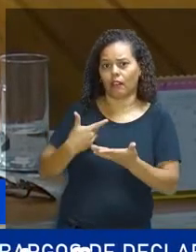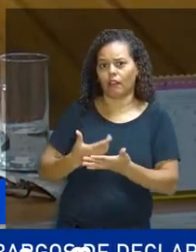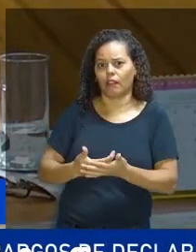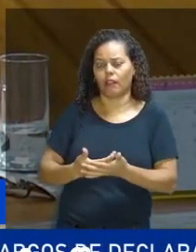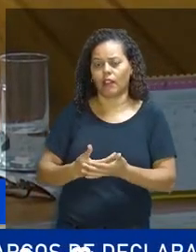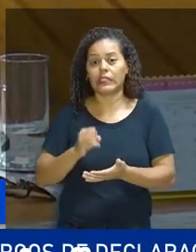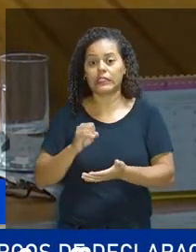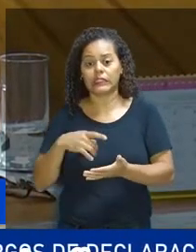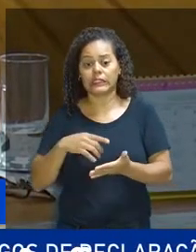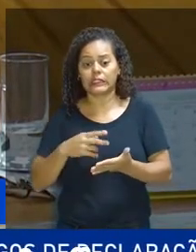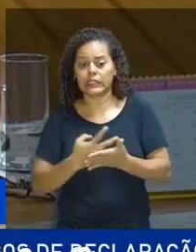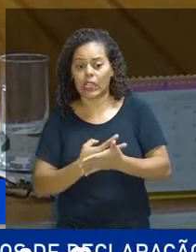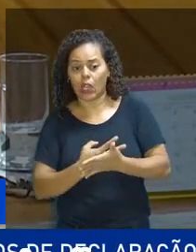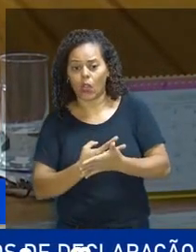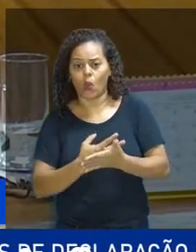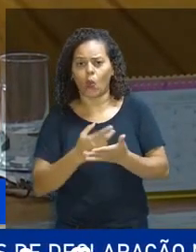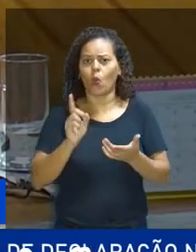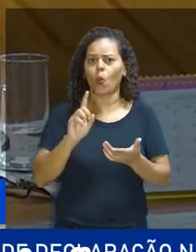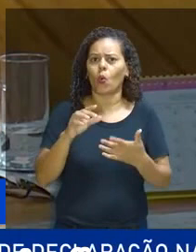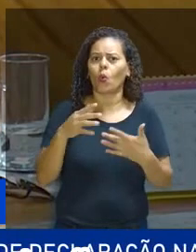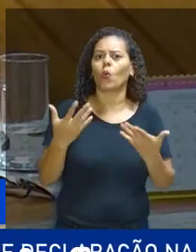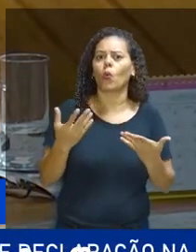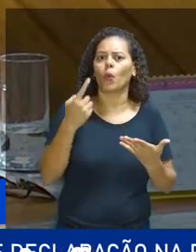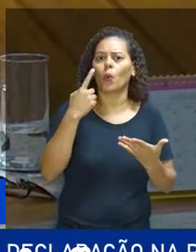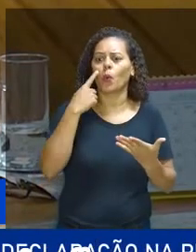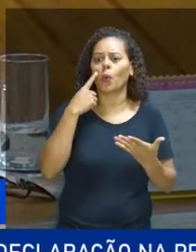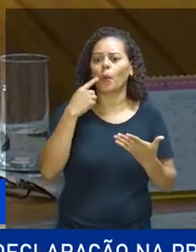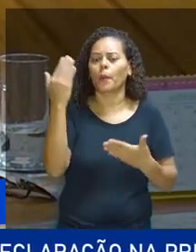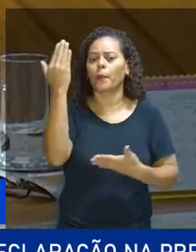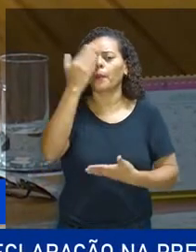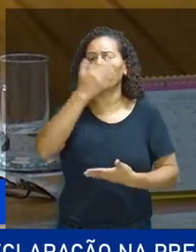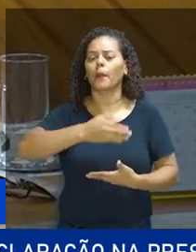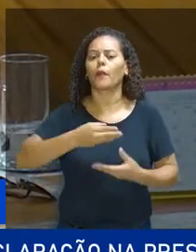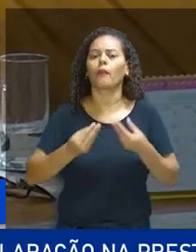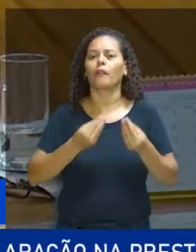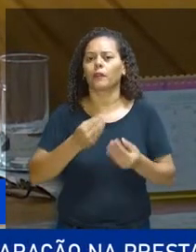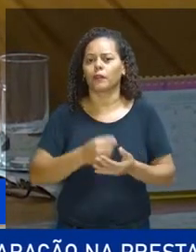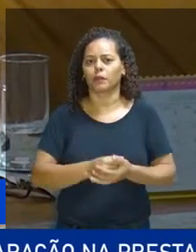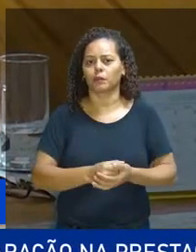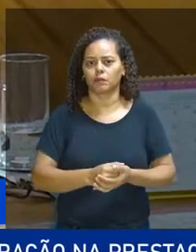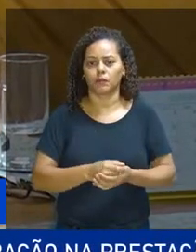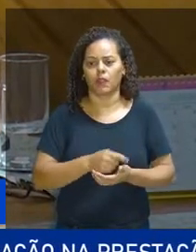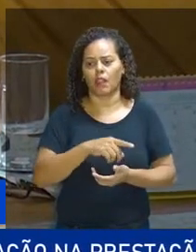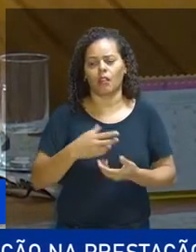infringentes, porque, de fato, o serviço de contadoria ele não foi processado da forma como deveria,